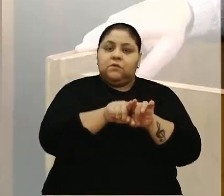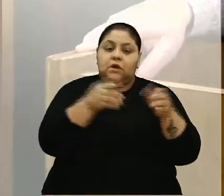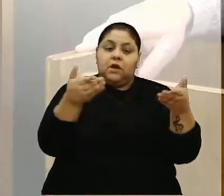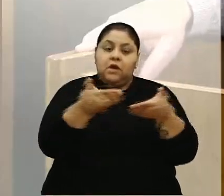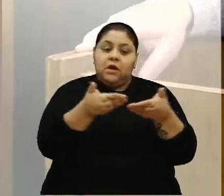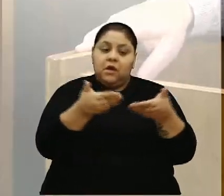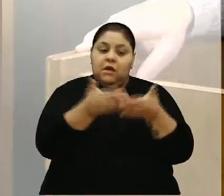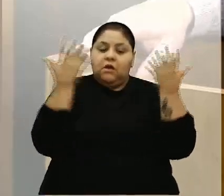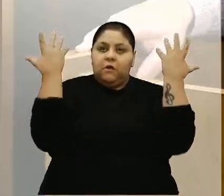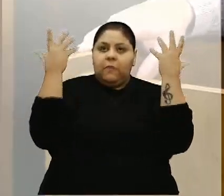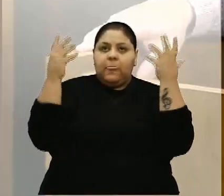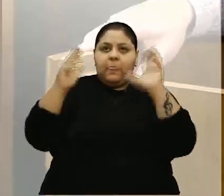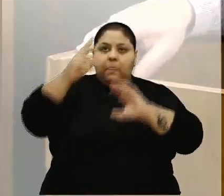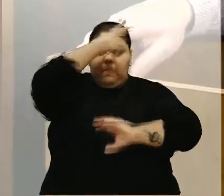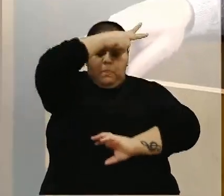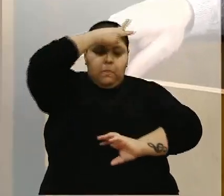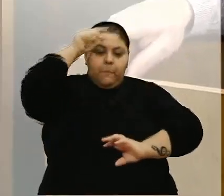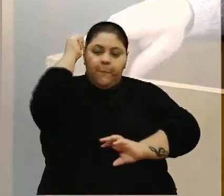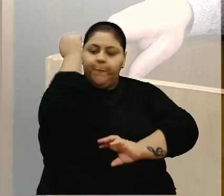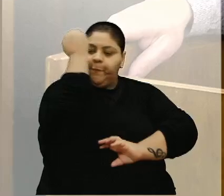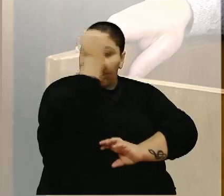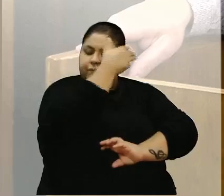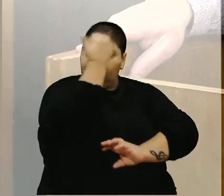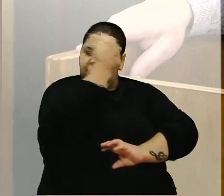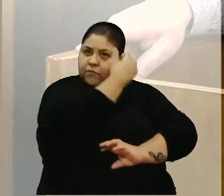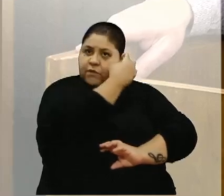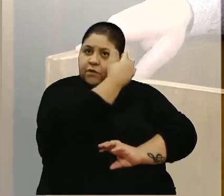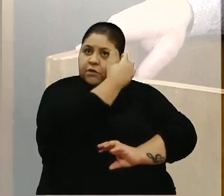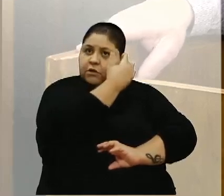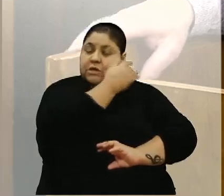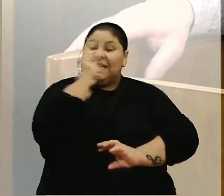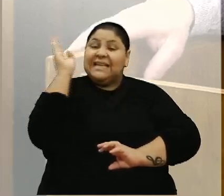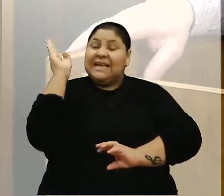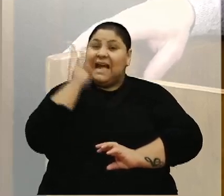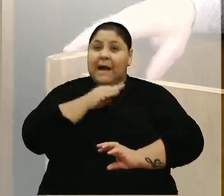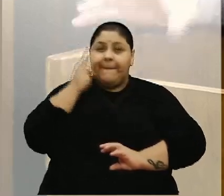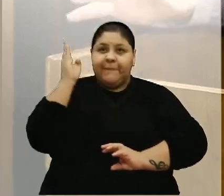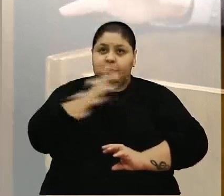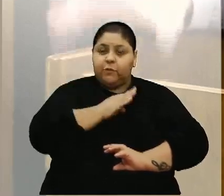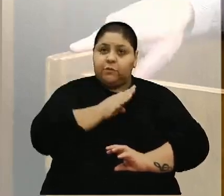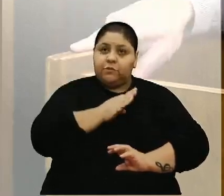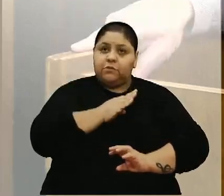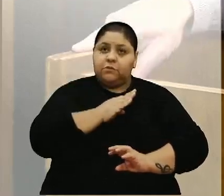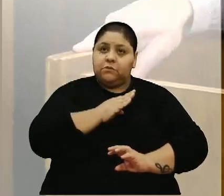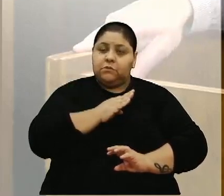e parabenizar o prefeito Adiló, que de imediato